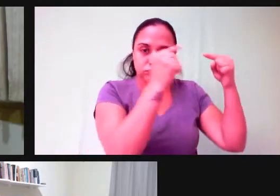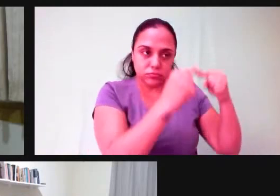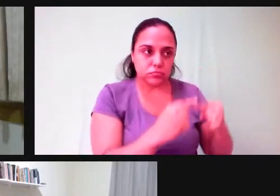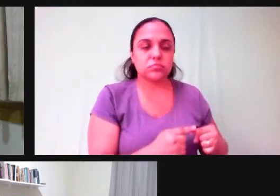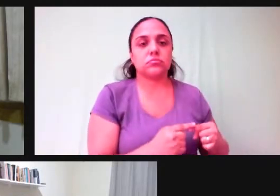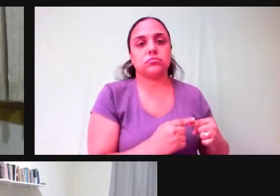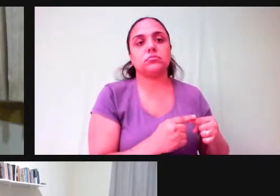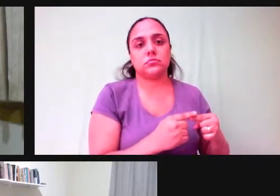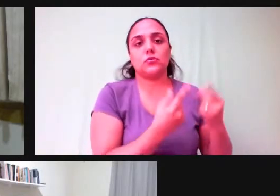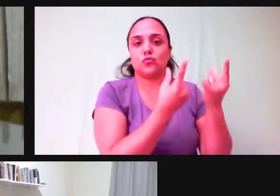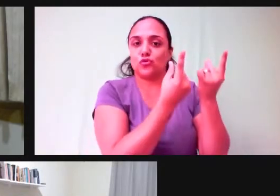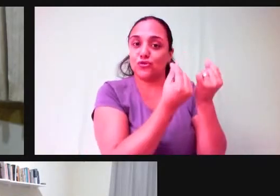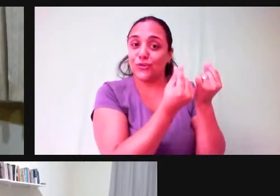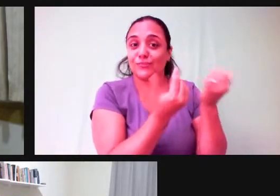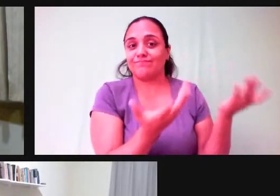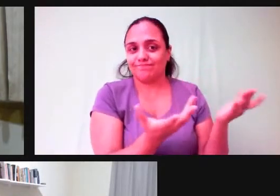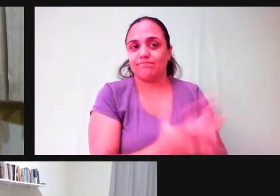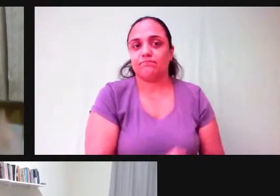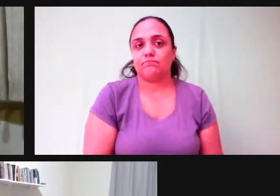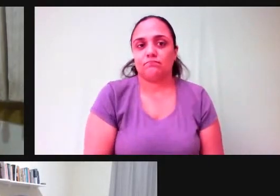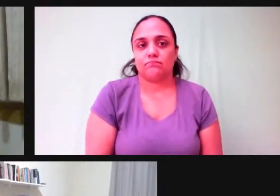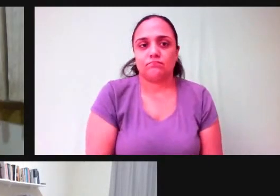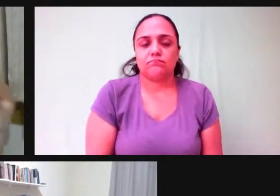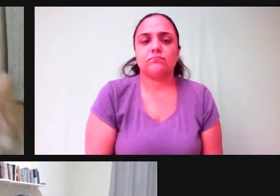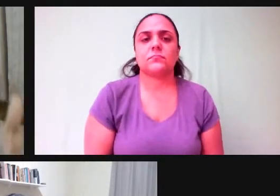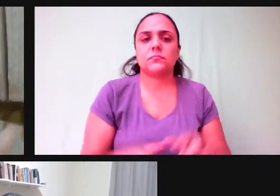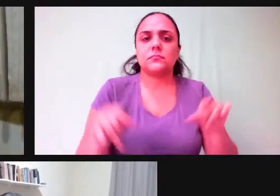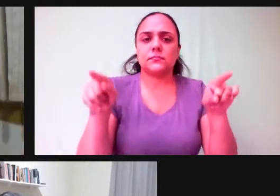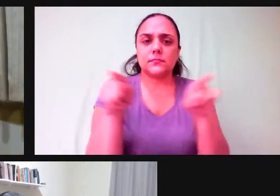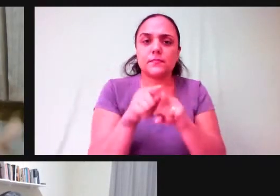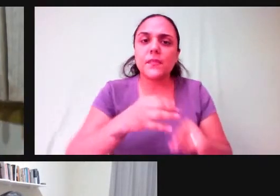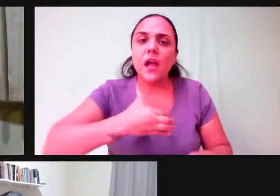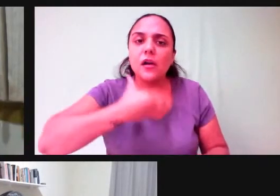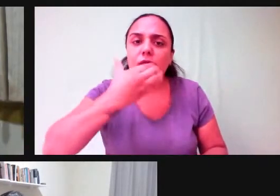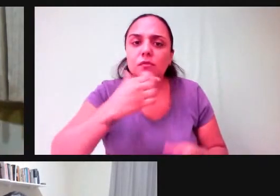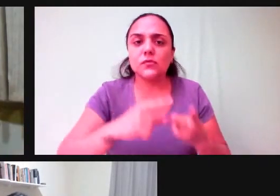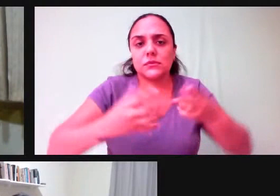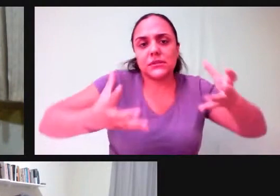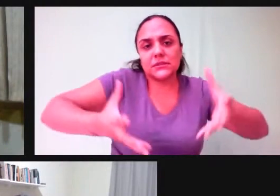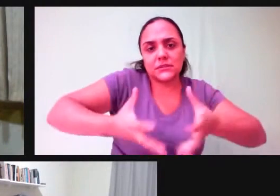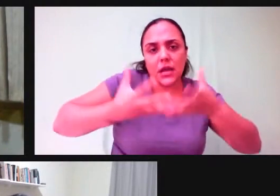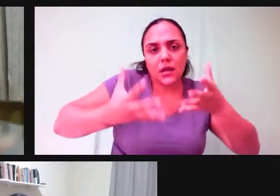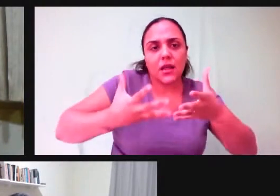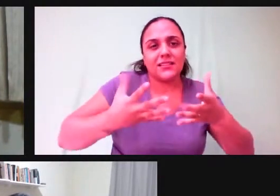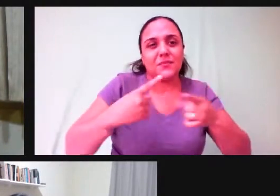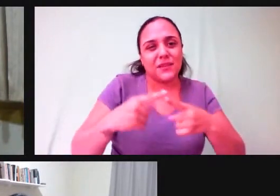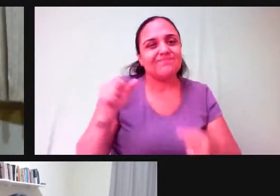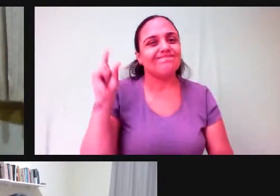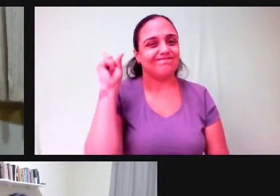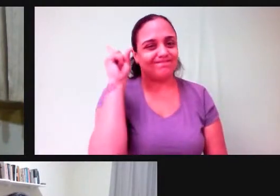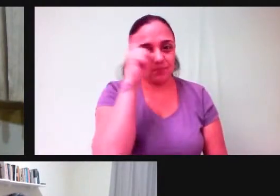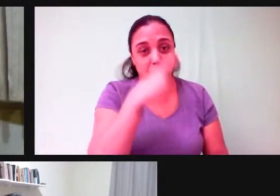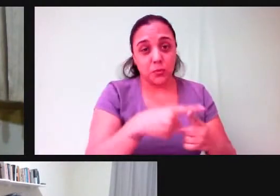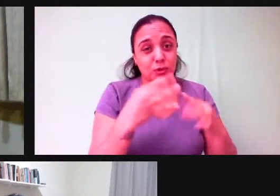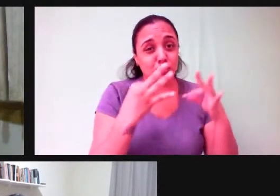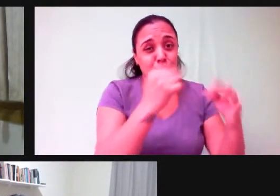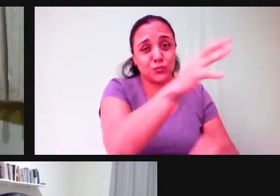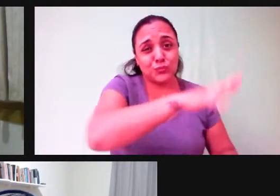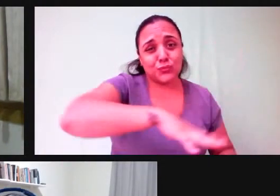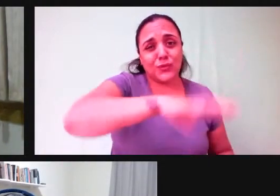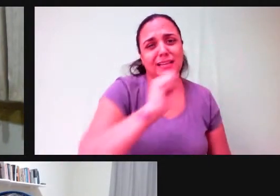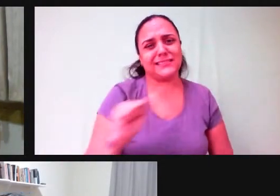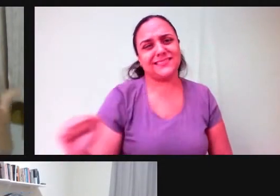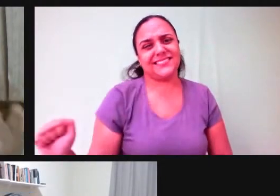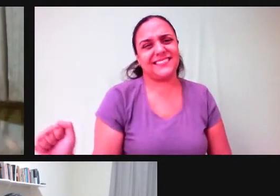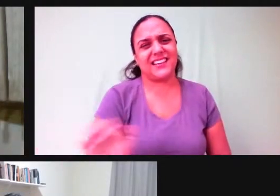a gente oriente essas substituições. E até as frutas e vegetais também vão ser difíceis, né? A gente sabe que não é uma realidade de